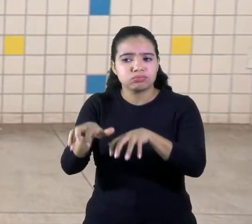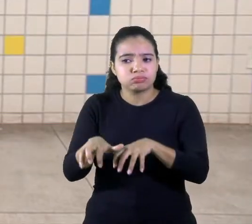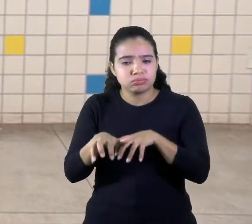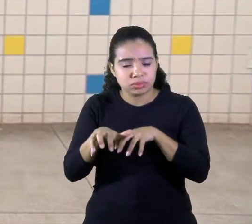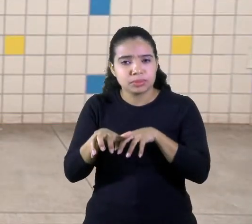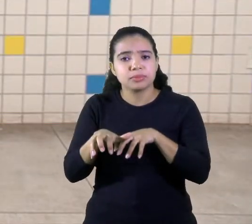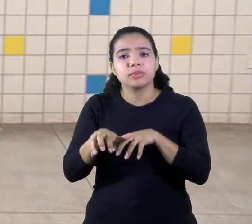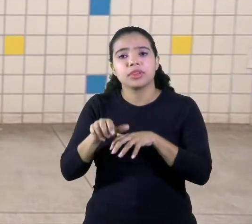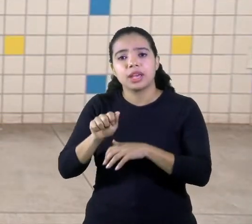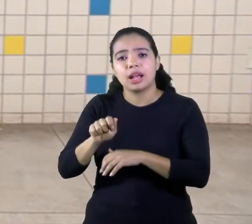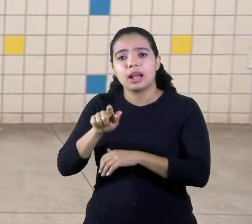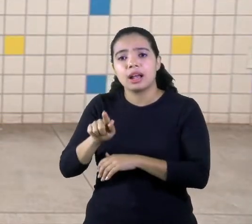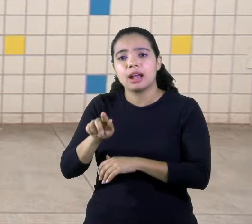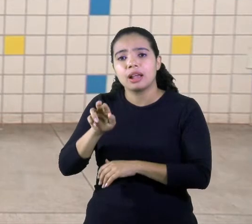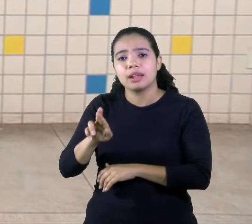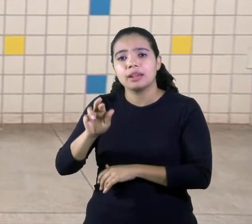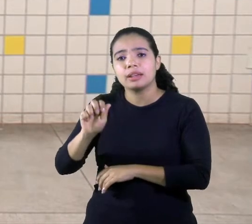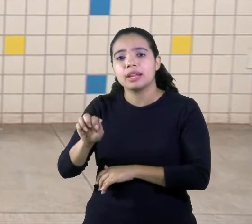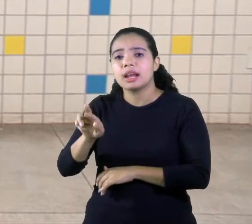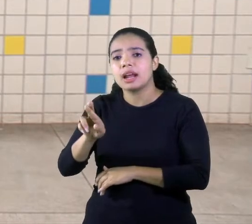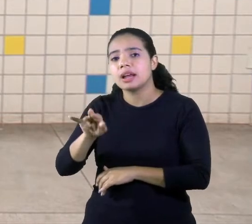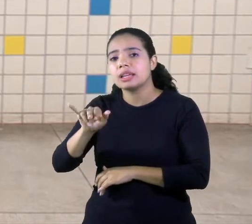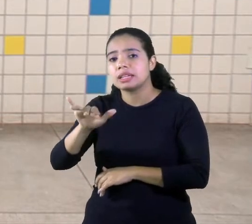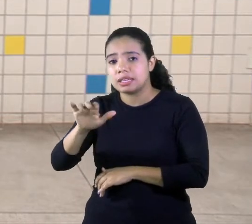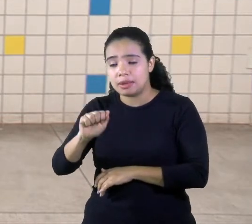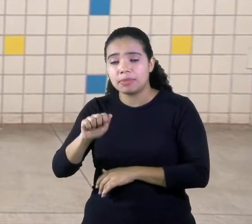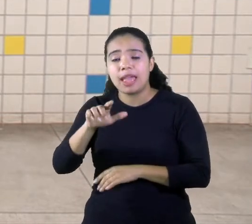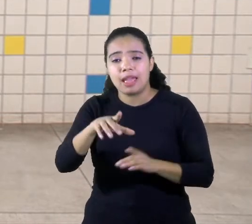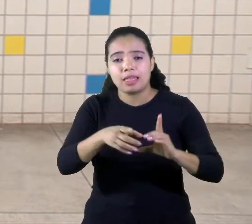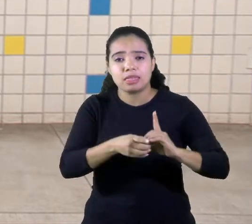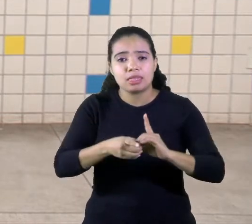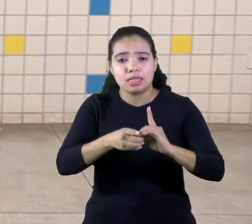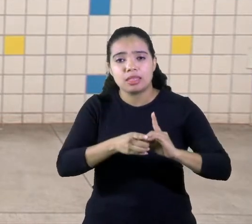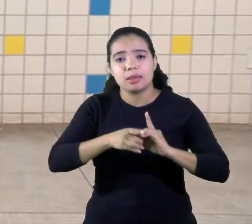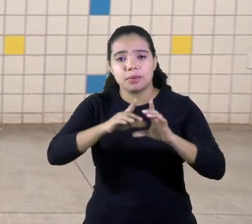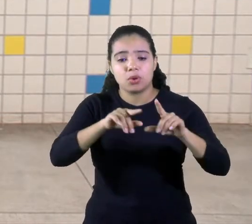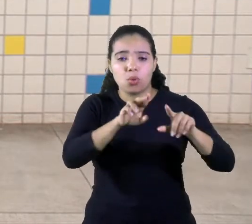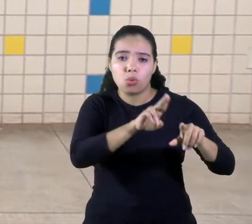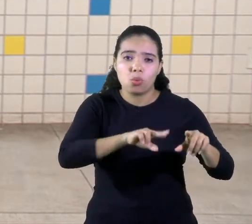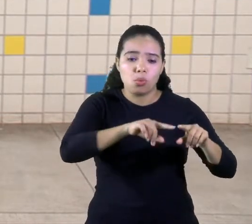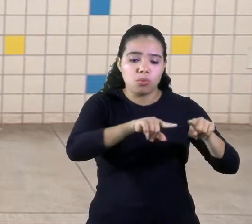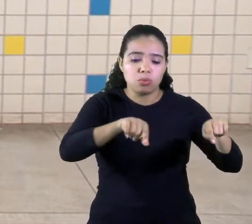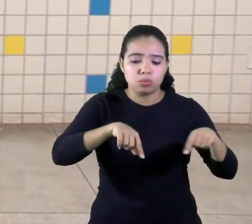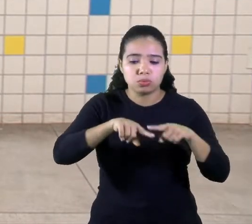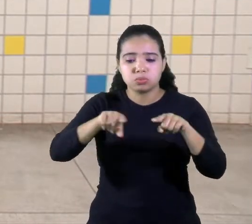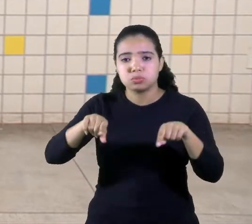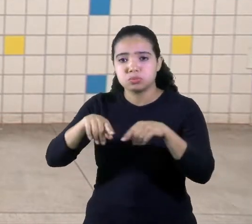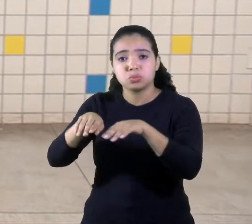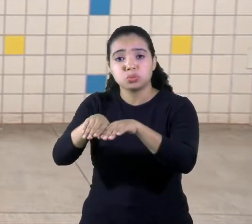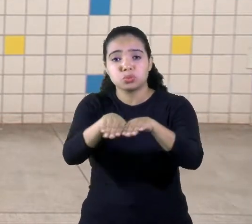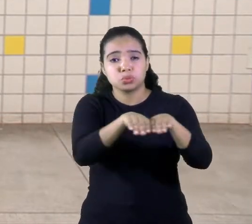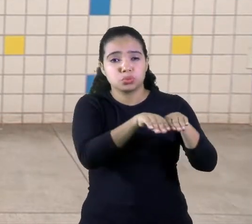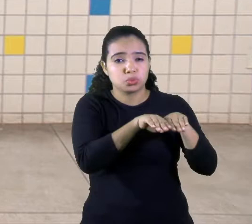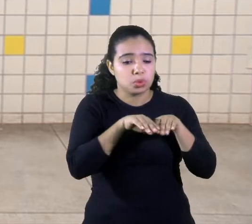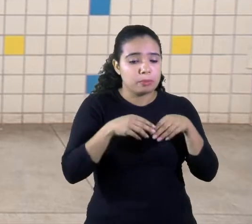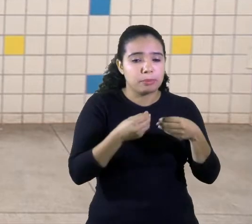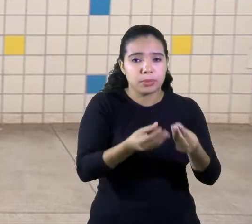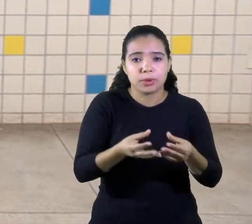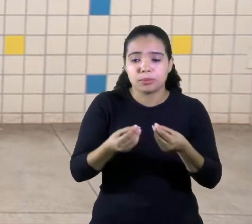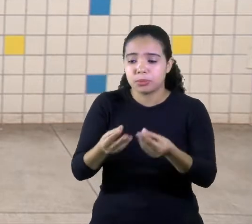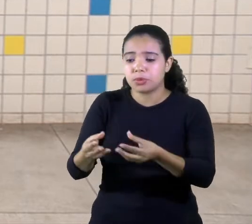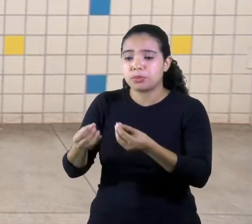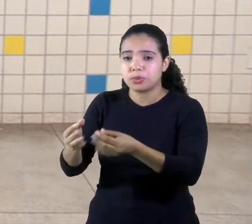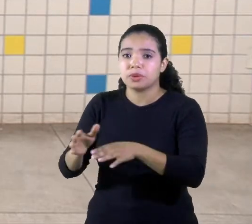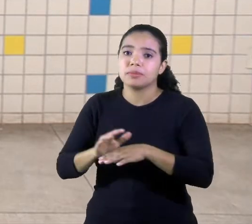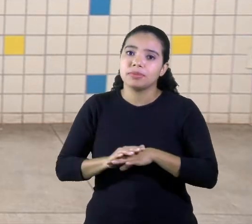seria a distribuição democrática do uso da terra. E desde o início da nossa colonização, nós não tivemos